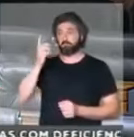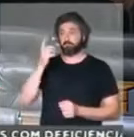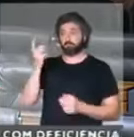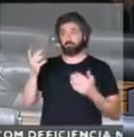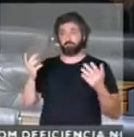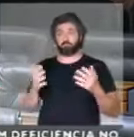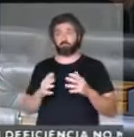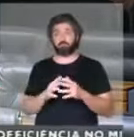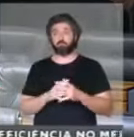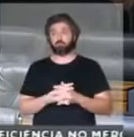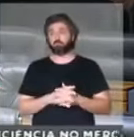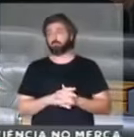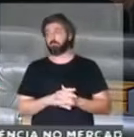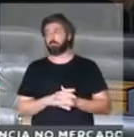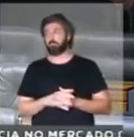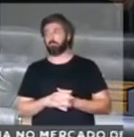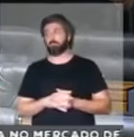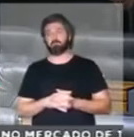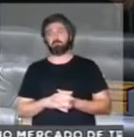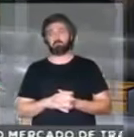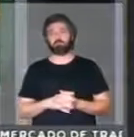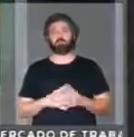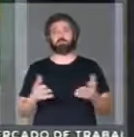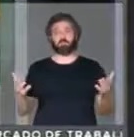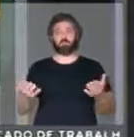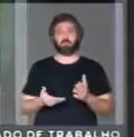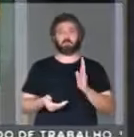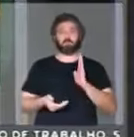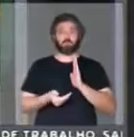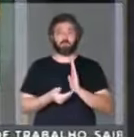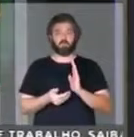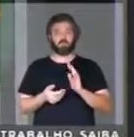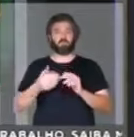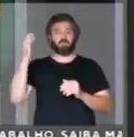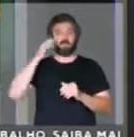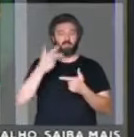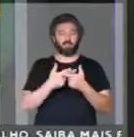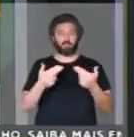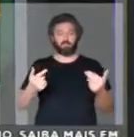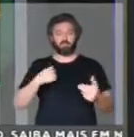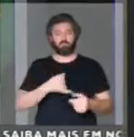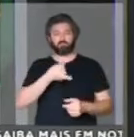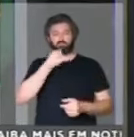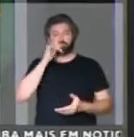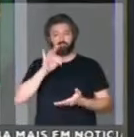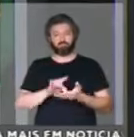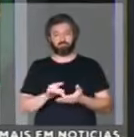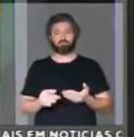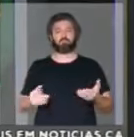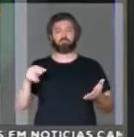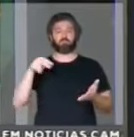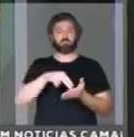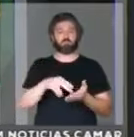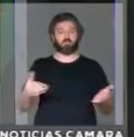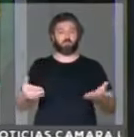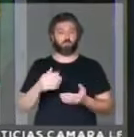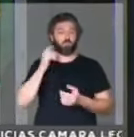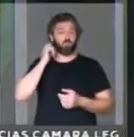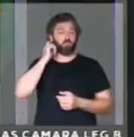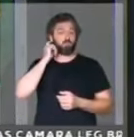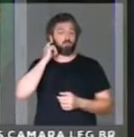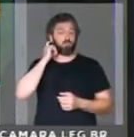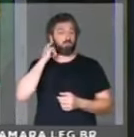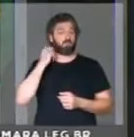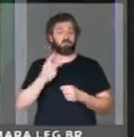quem nos acompanha nas redes sociais pela tv câmara pela rádio câmara eu venho com muita tristeza nessa tribuna hoje veio